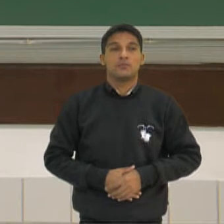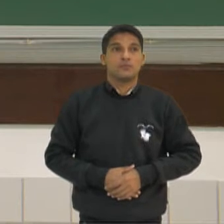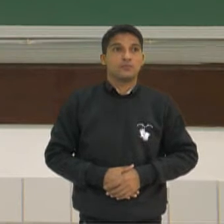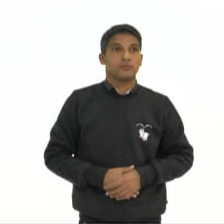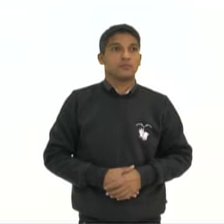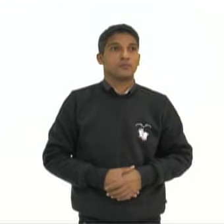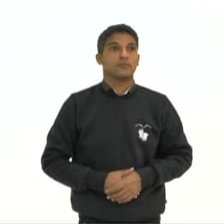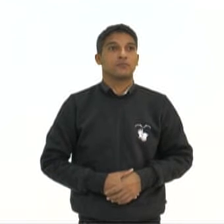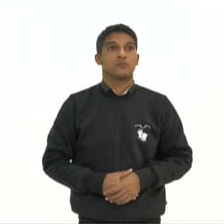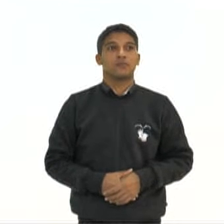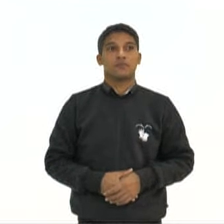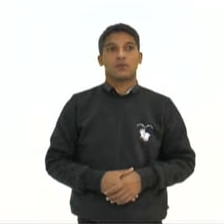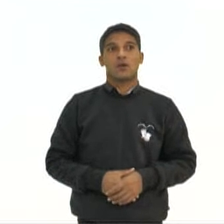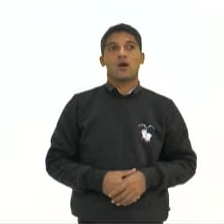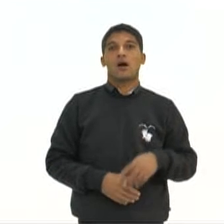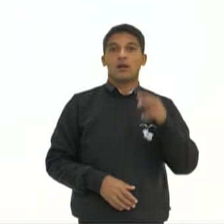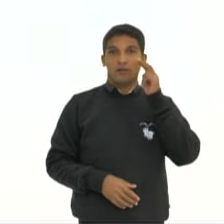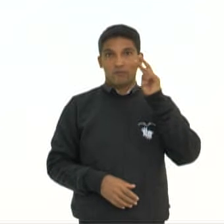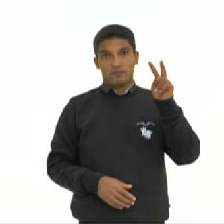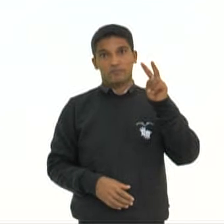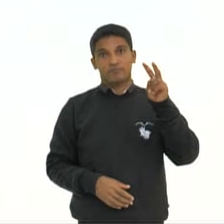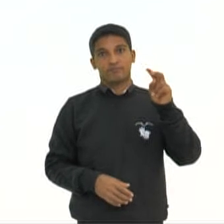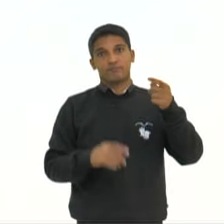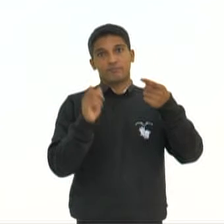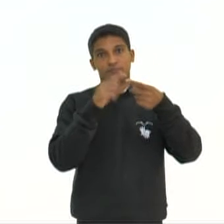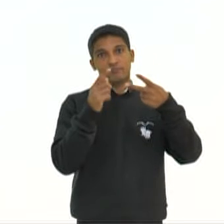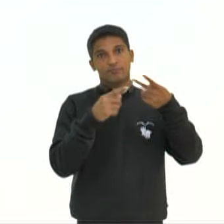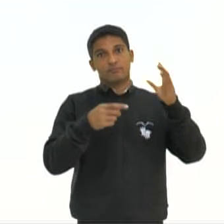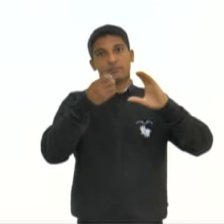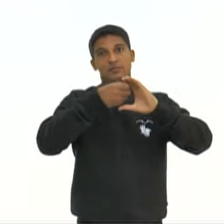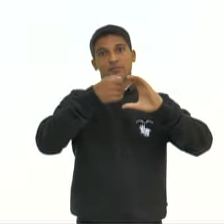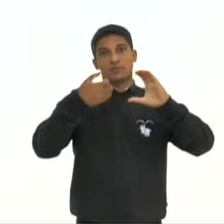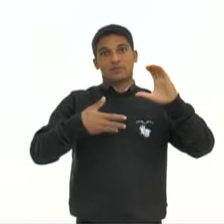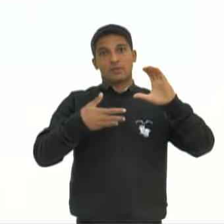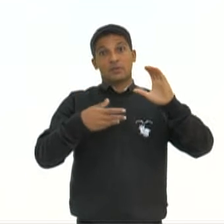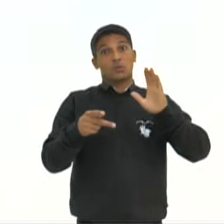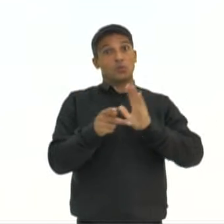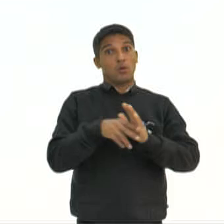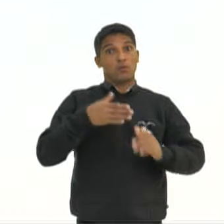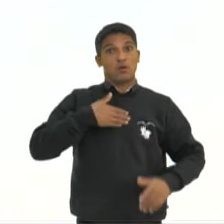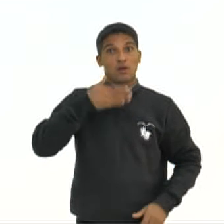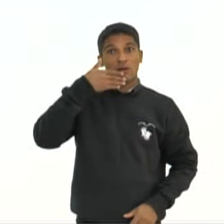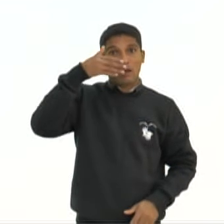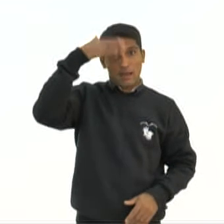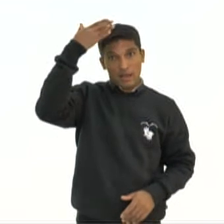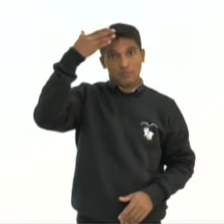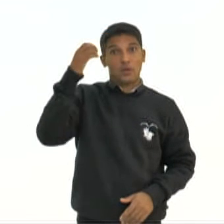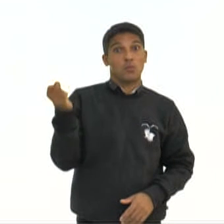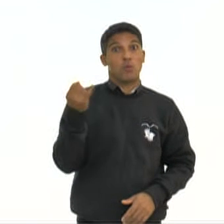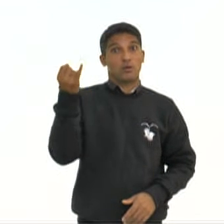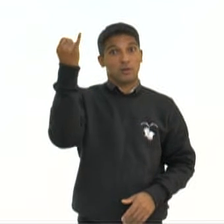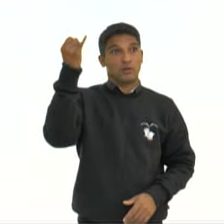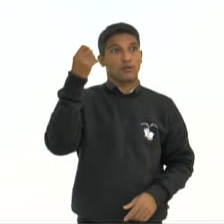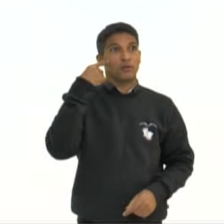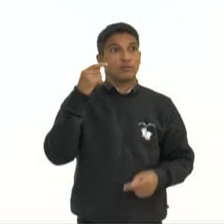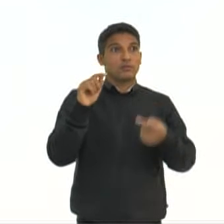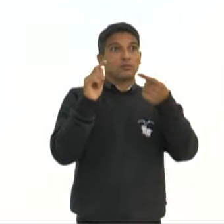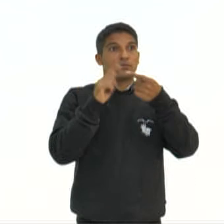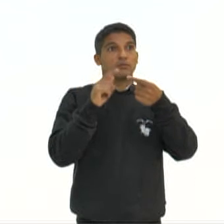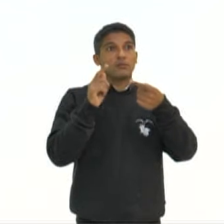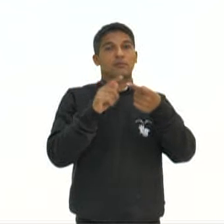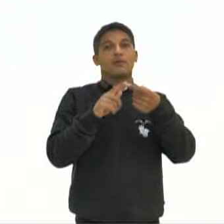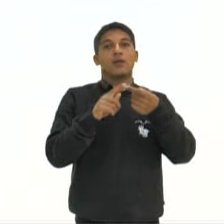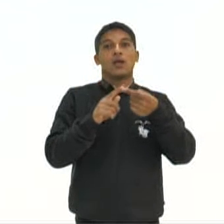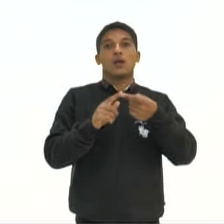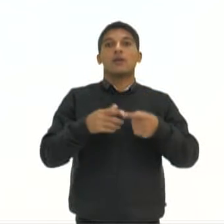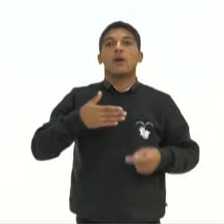Aqui eu destaquei alguns dos aspectos, alguns dos destaques dentro dessa cultura árabe, né? Então, por exemplo, são os árabes que